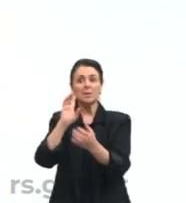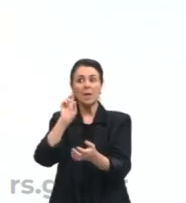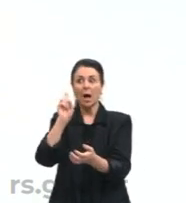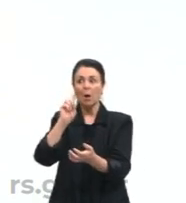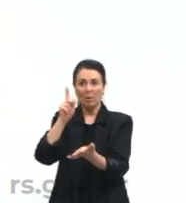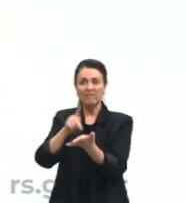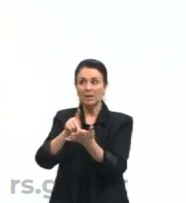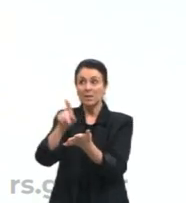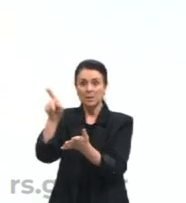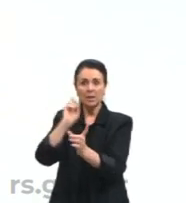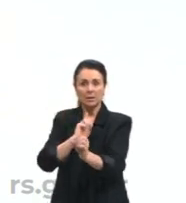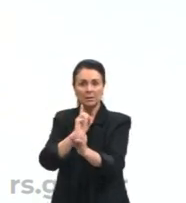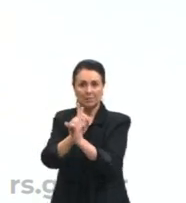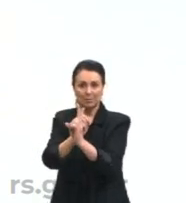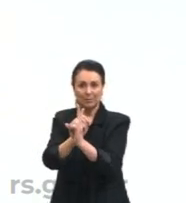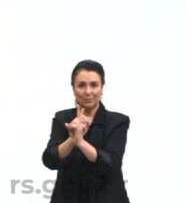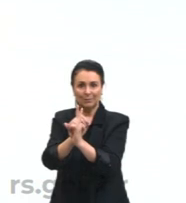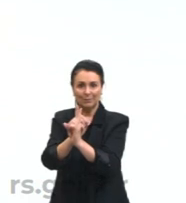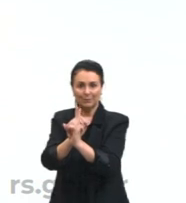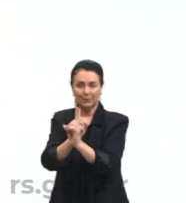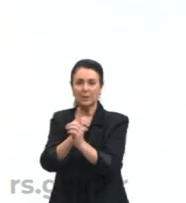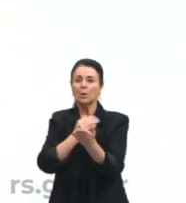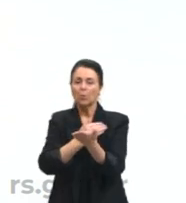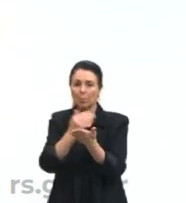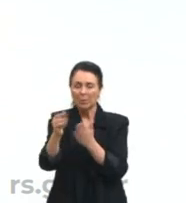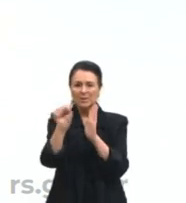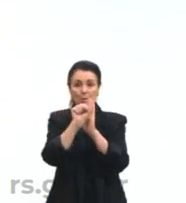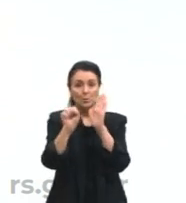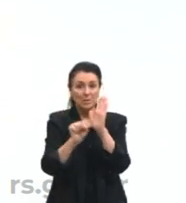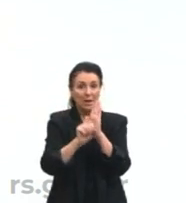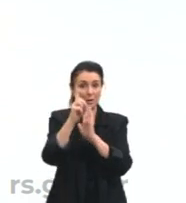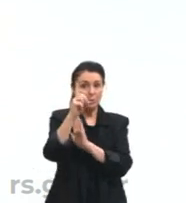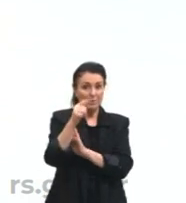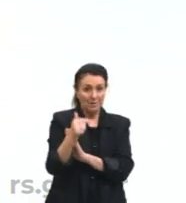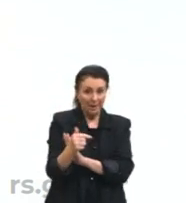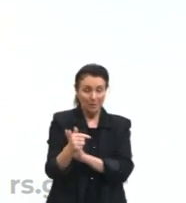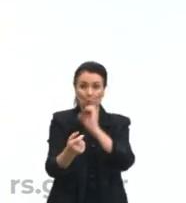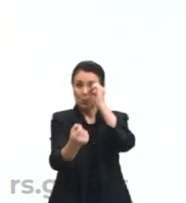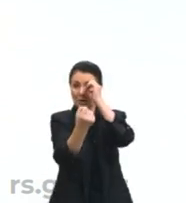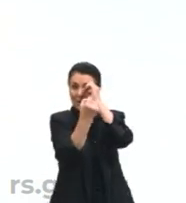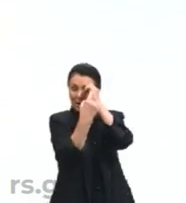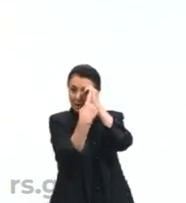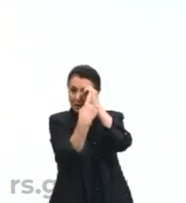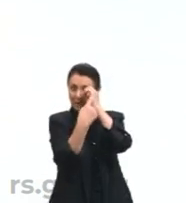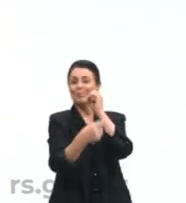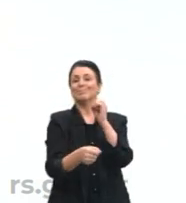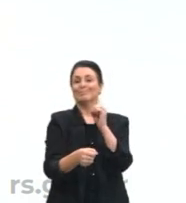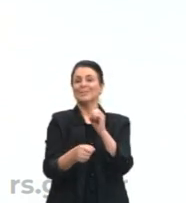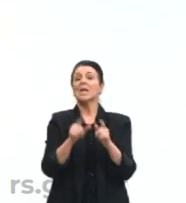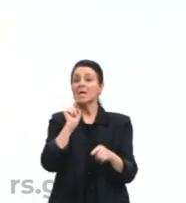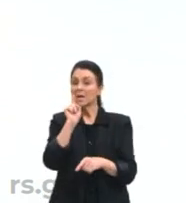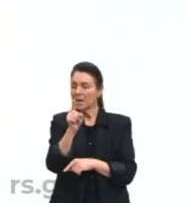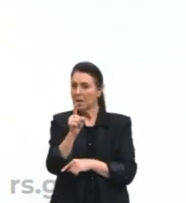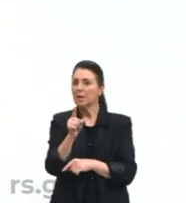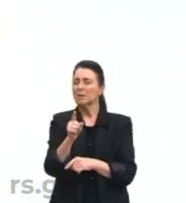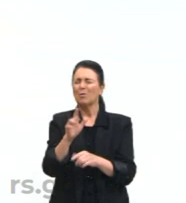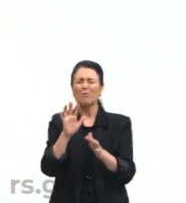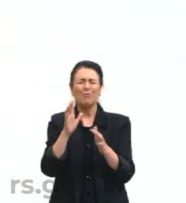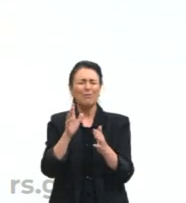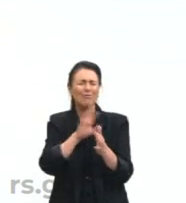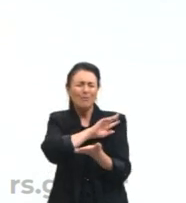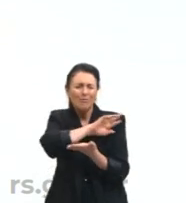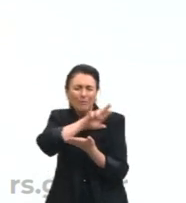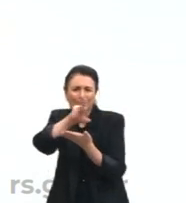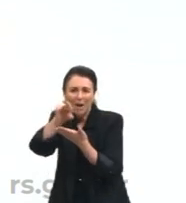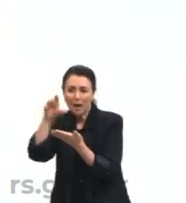científico inicia muito forte a partir do século 17 com o Galileu o grande expoente na sequência são vários sem o que